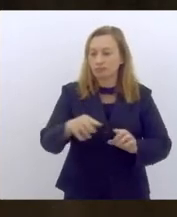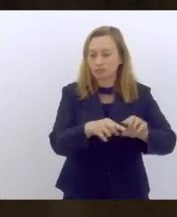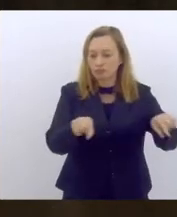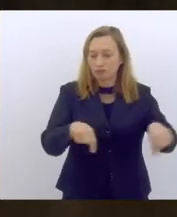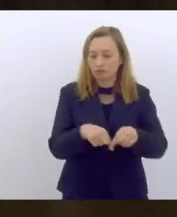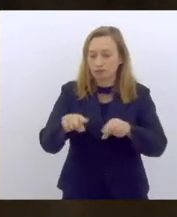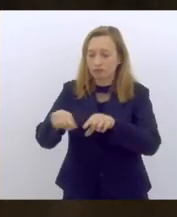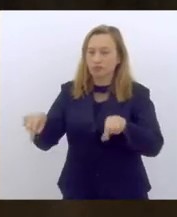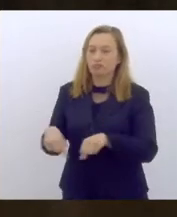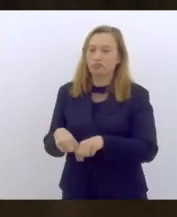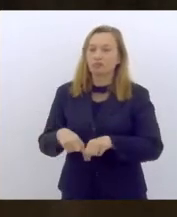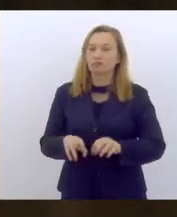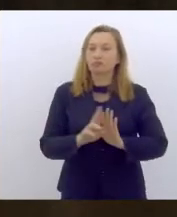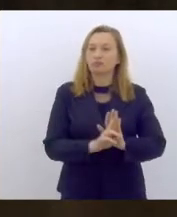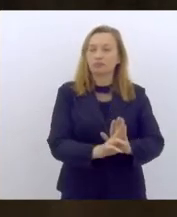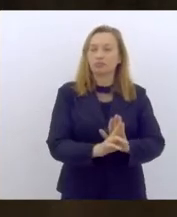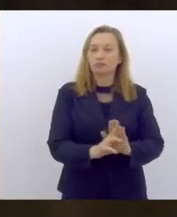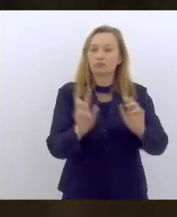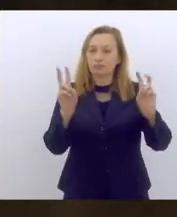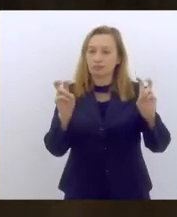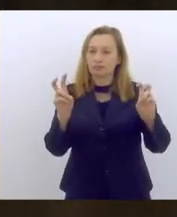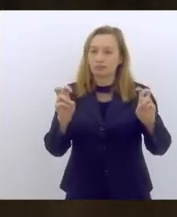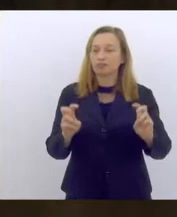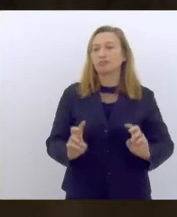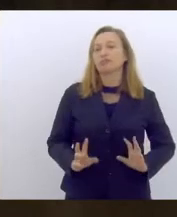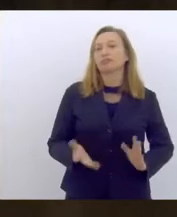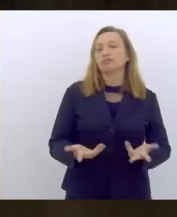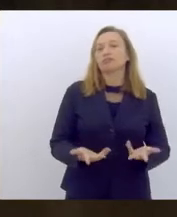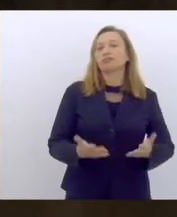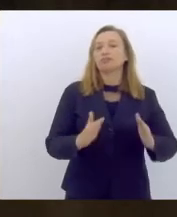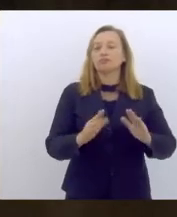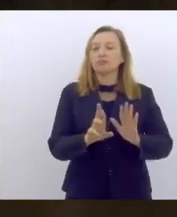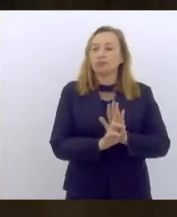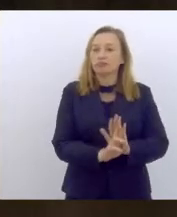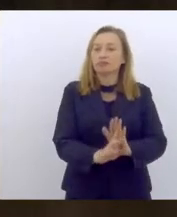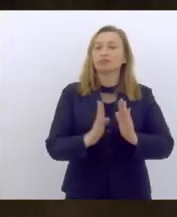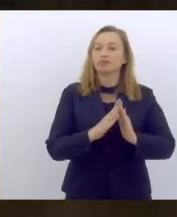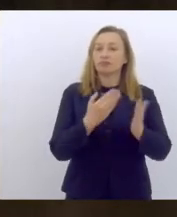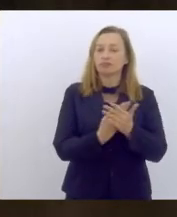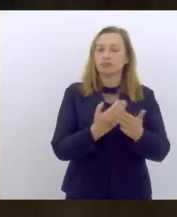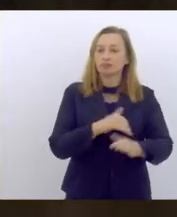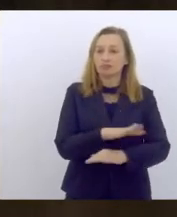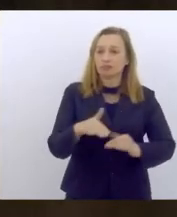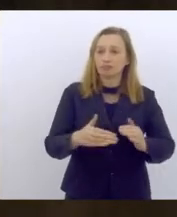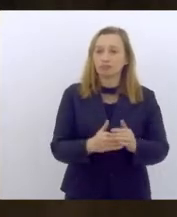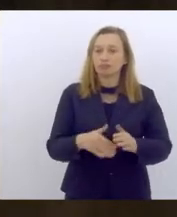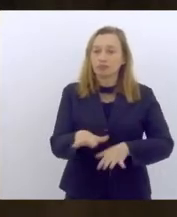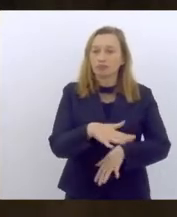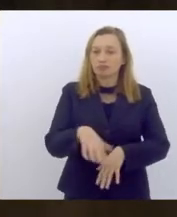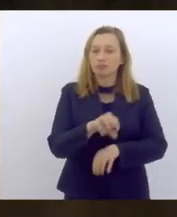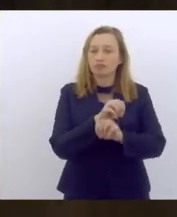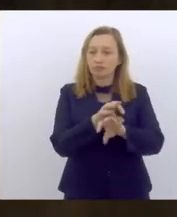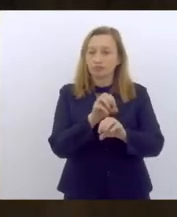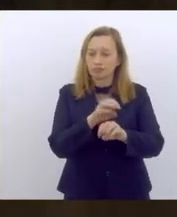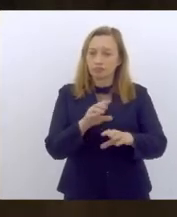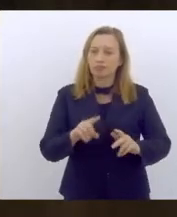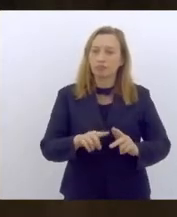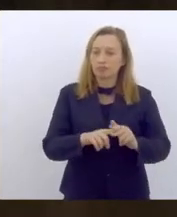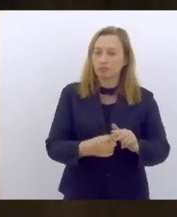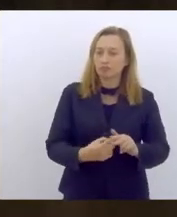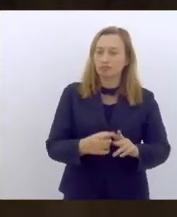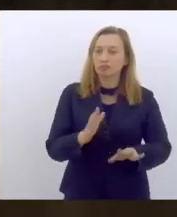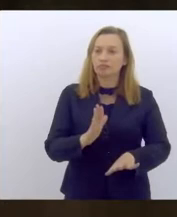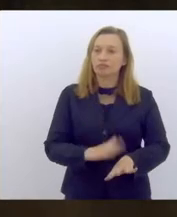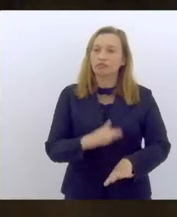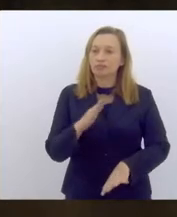das mesmas é um representante da escola para assuntos que diz respeito a toda a unidade de ensino também é uma modificação muito